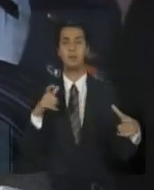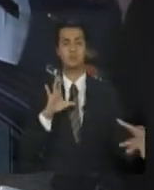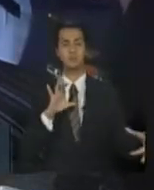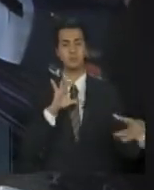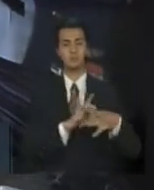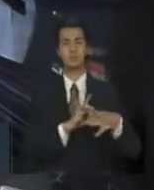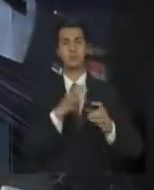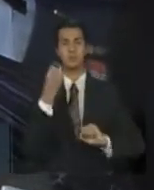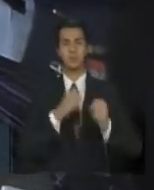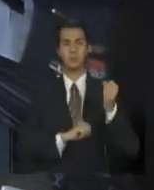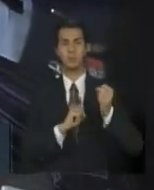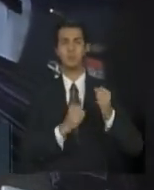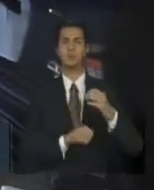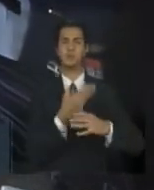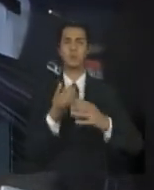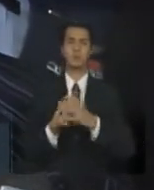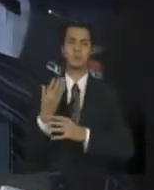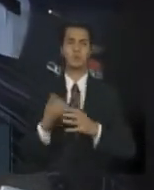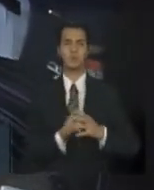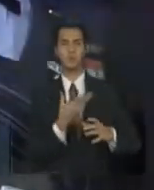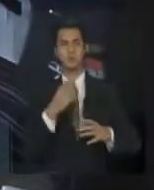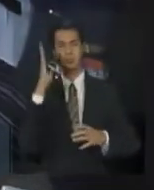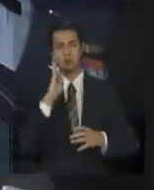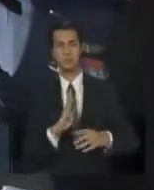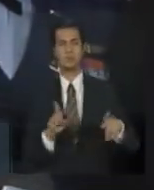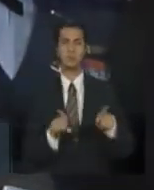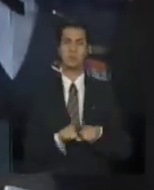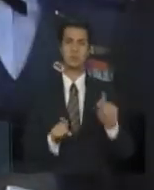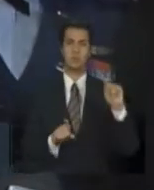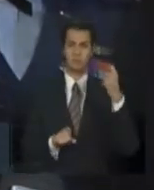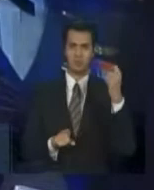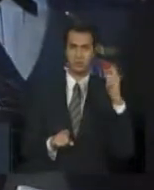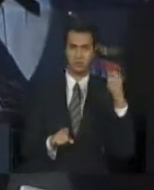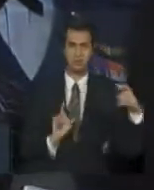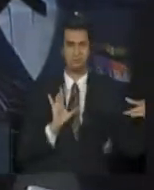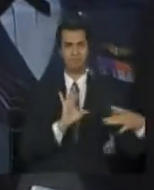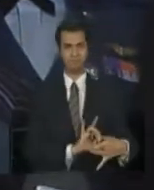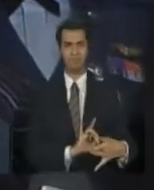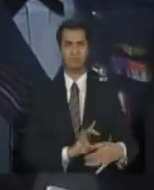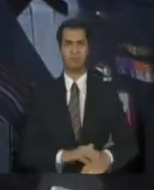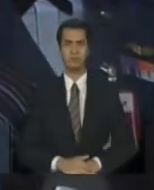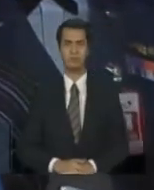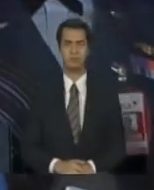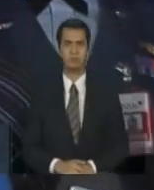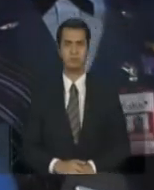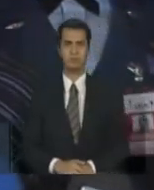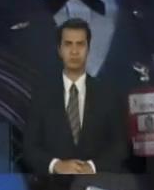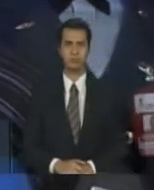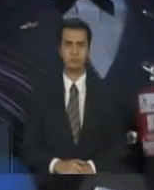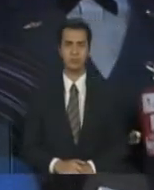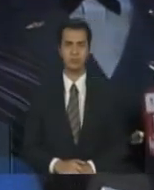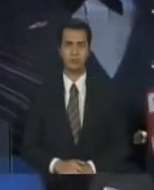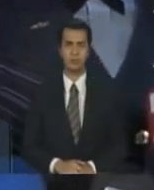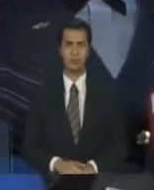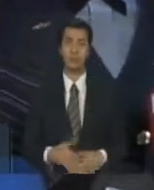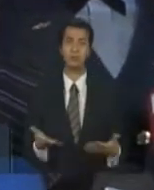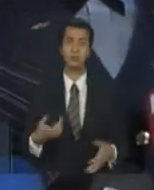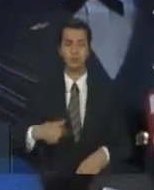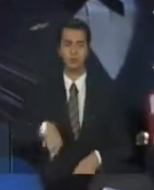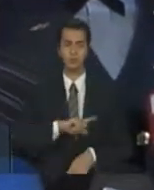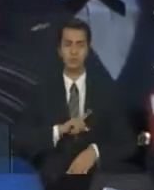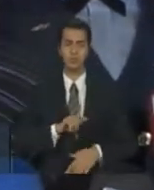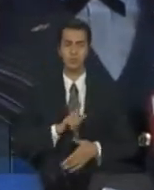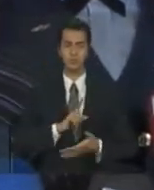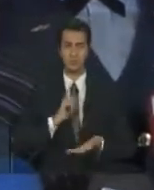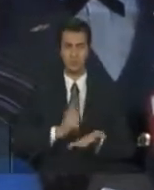produtiva Brasil-Argentina. Então, estamos com uma série de